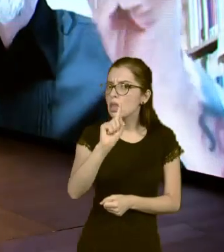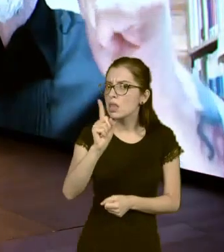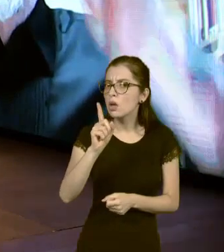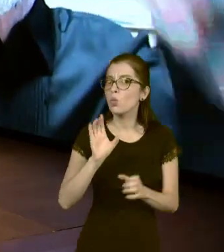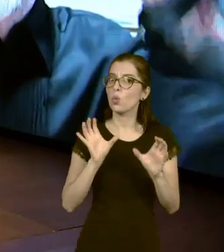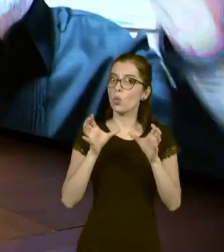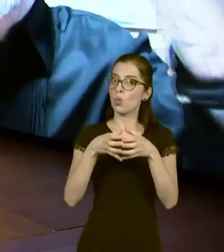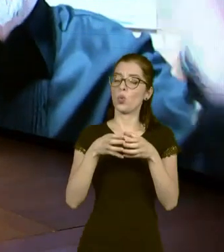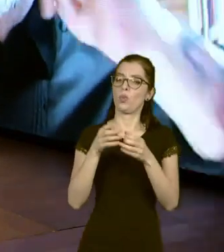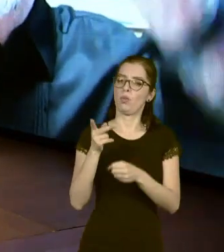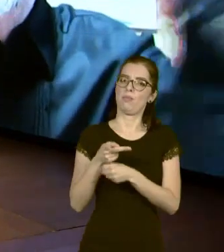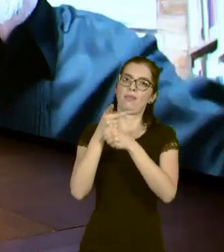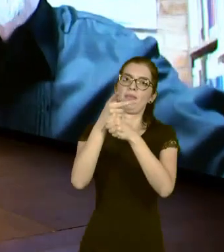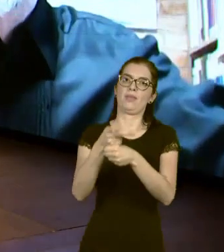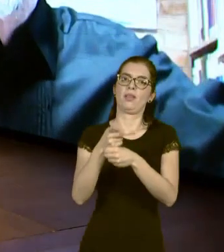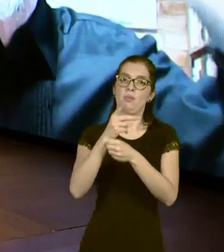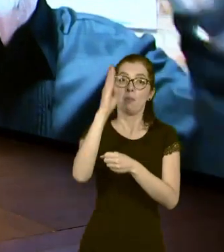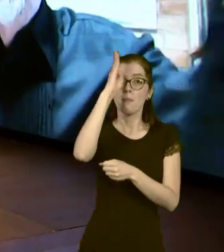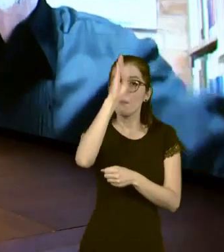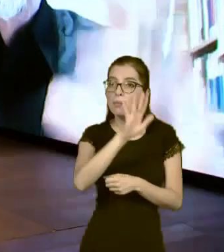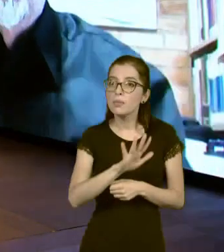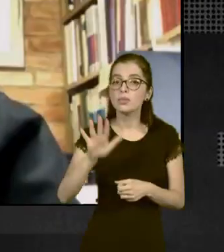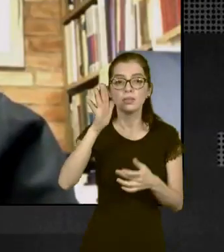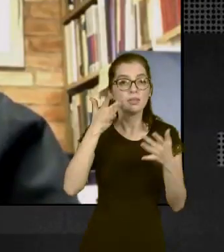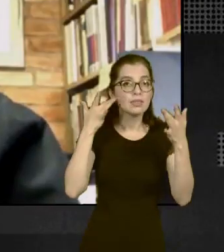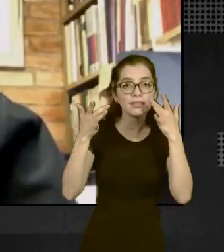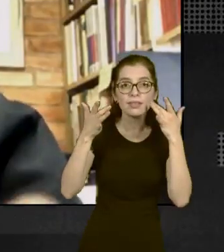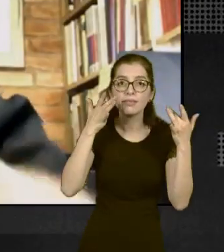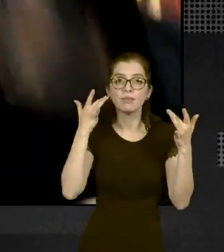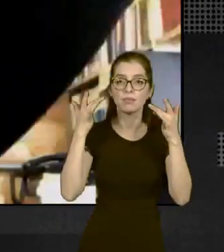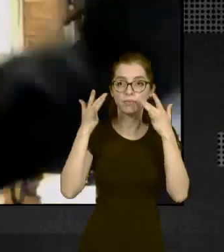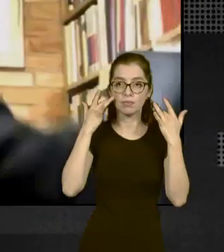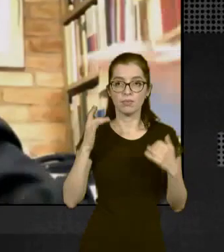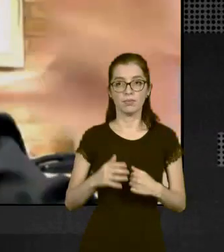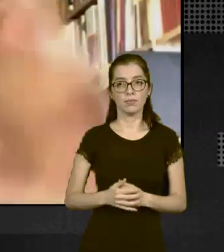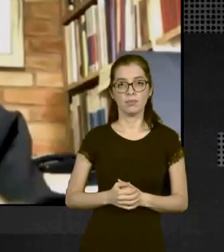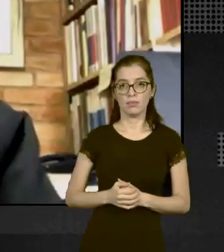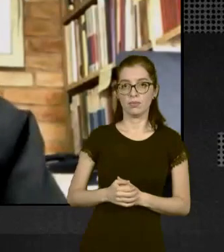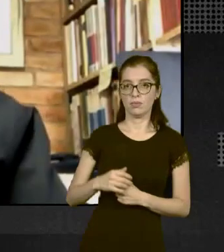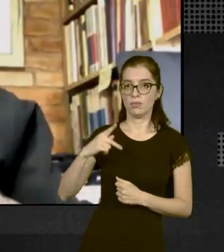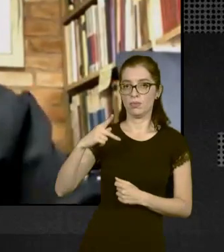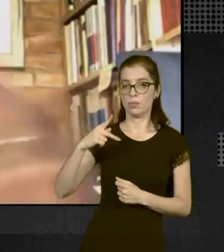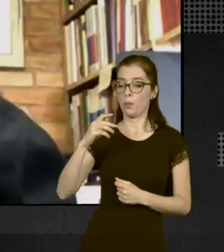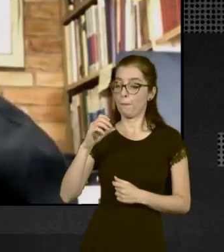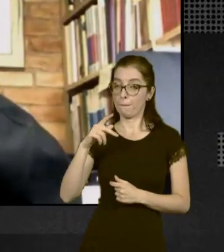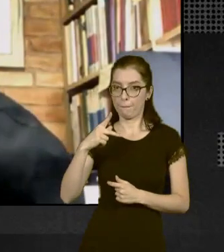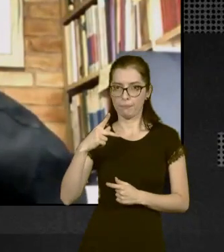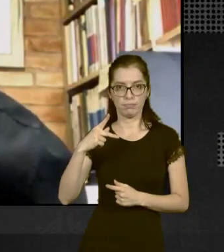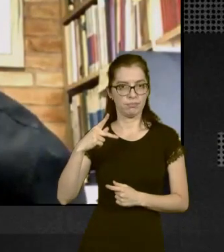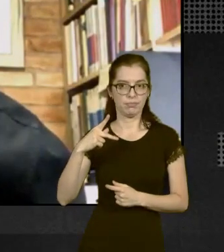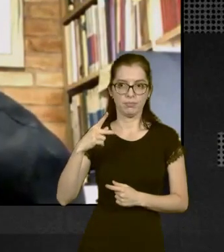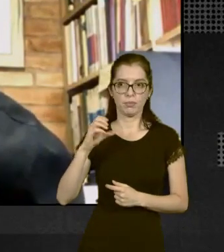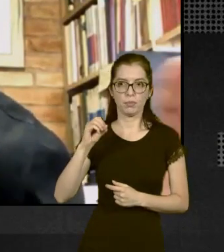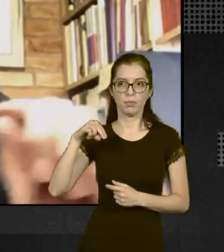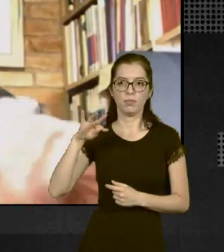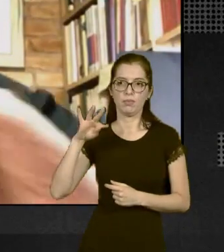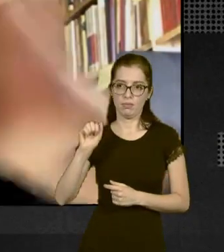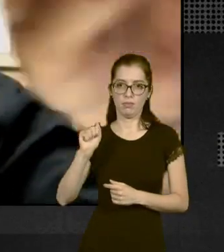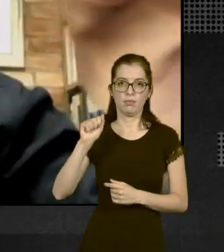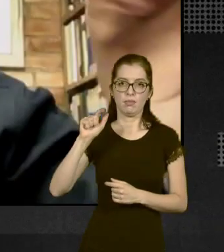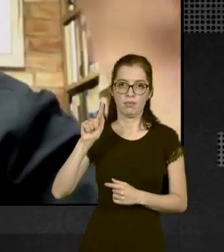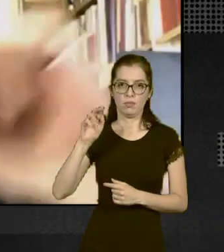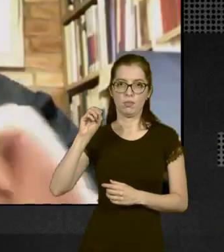Festival Nacional de Teatro em Ponta Grossa. Nacional. Aí, então, que não ia ter prêmio mais individual, iam